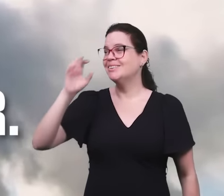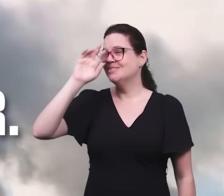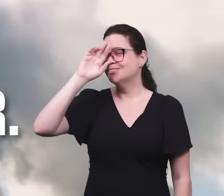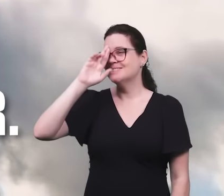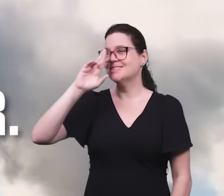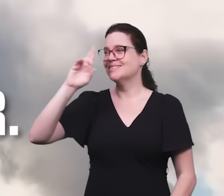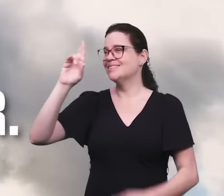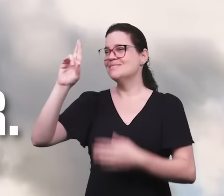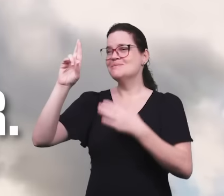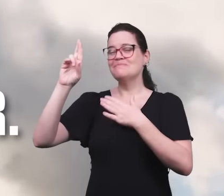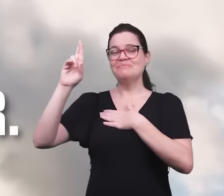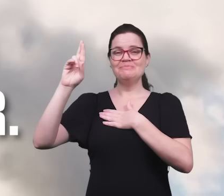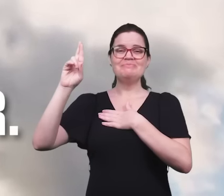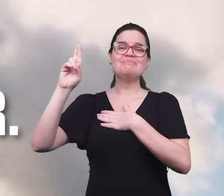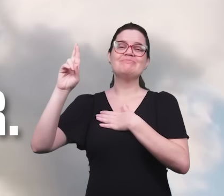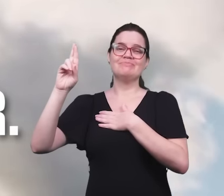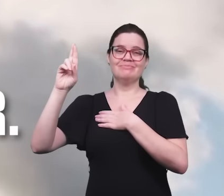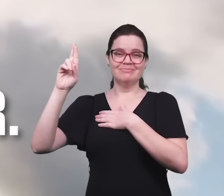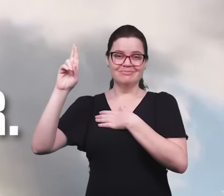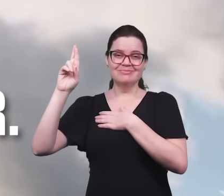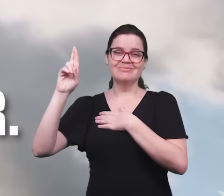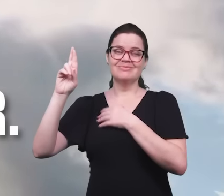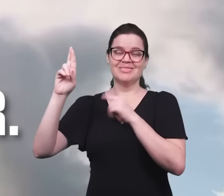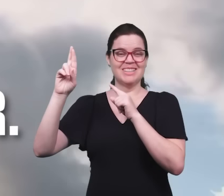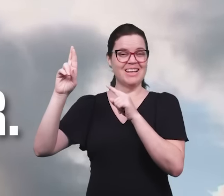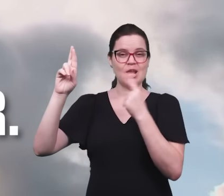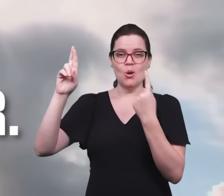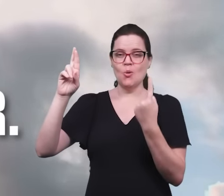é a voz do meu Senhor.